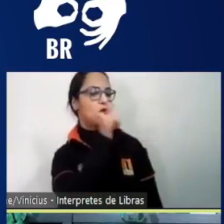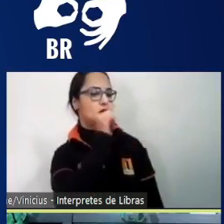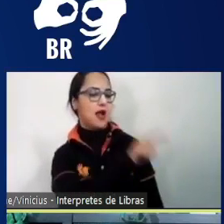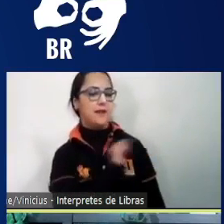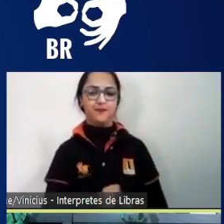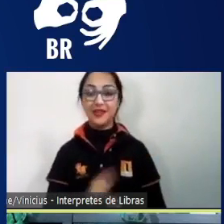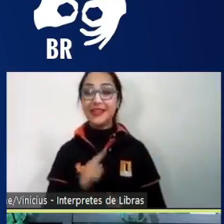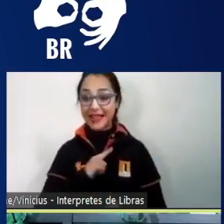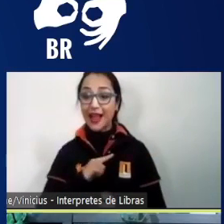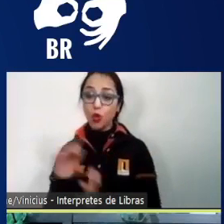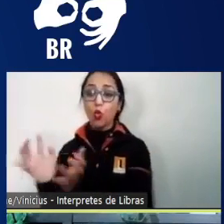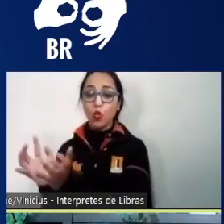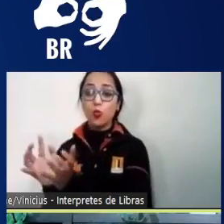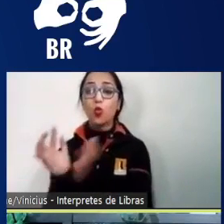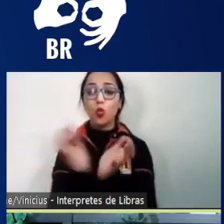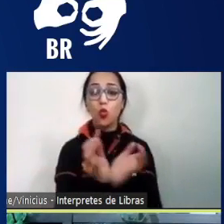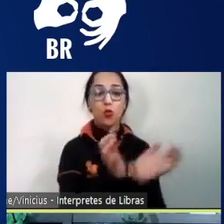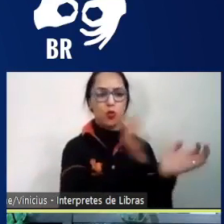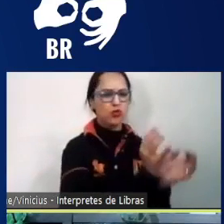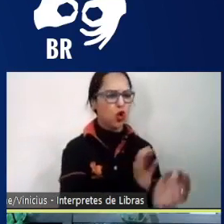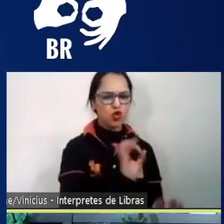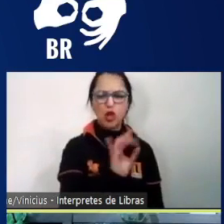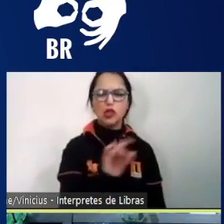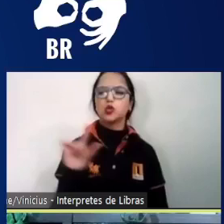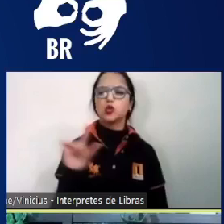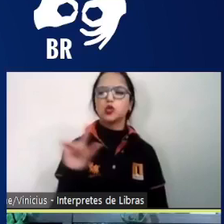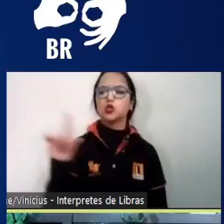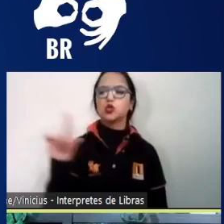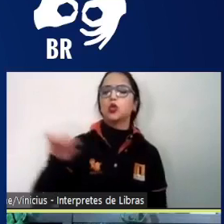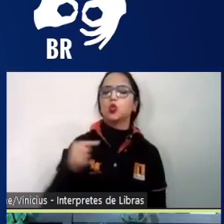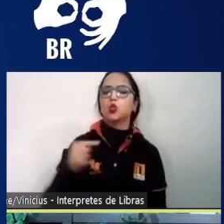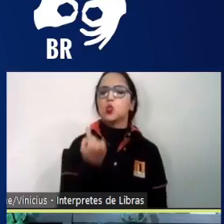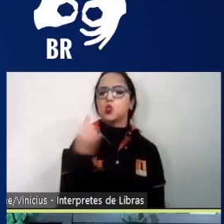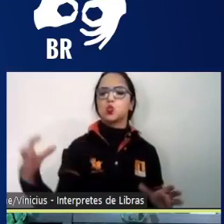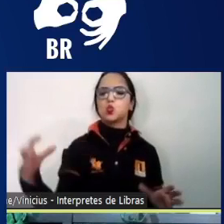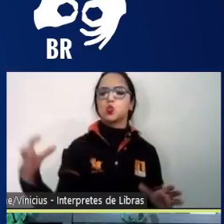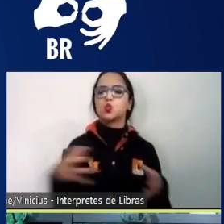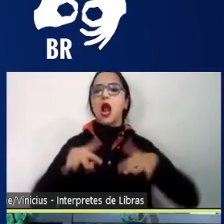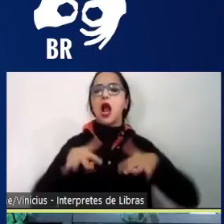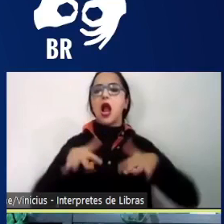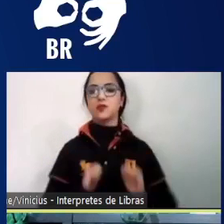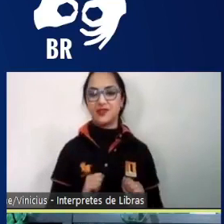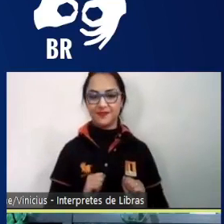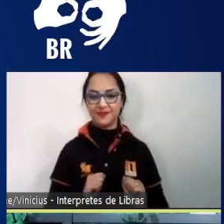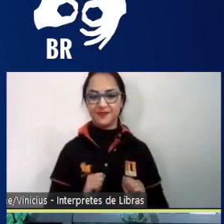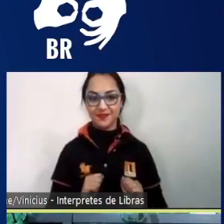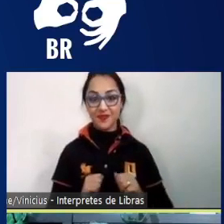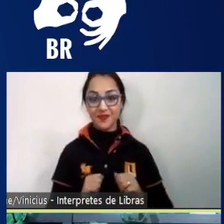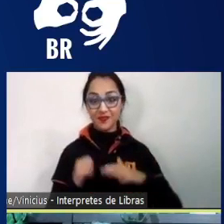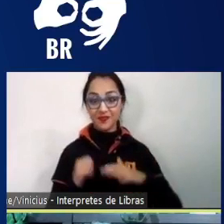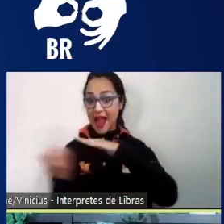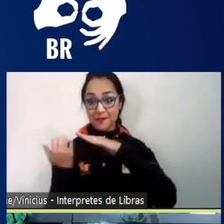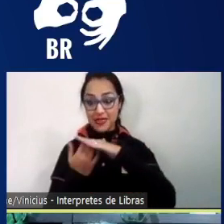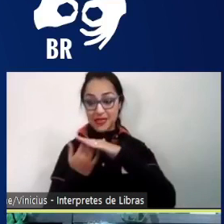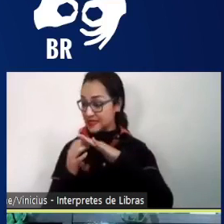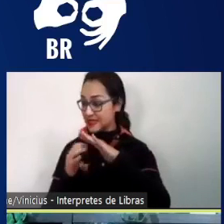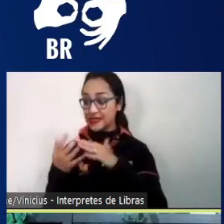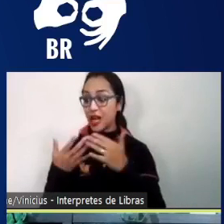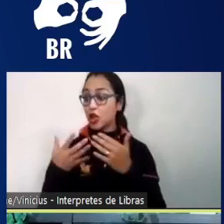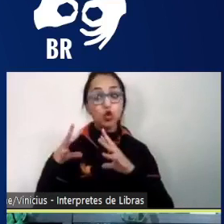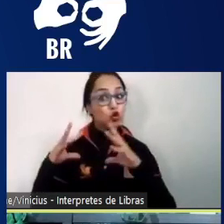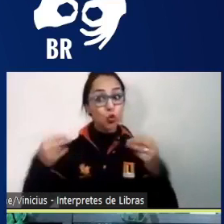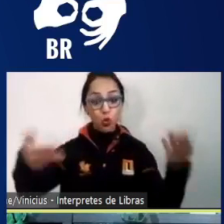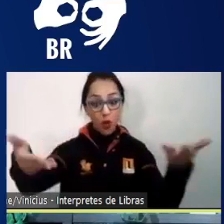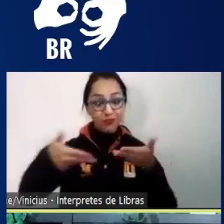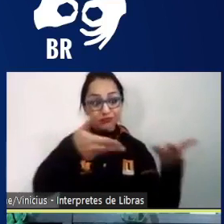grupos, escolhem um deles só e não prepara essa empresa para receber todos os públicos,